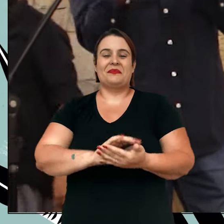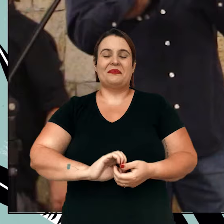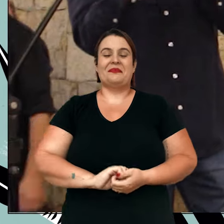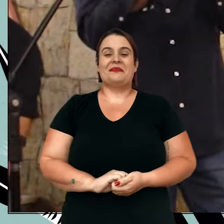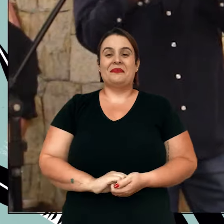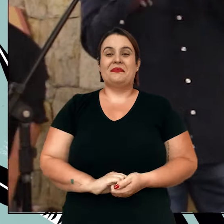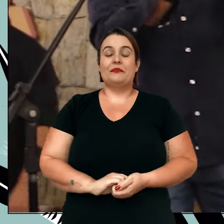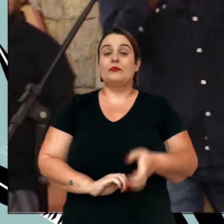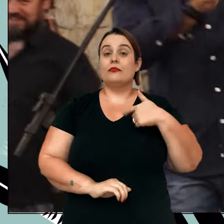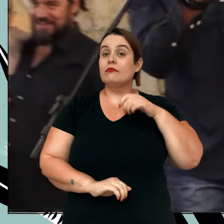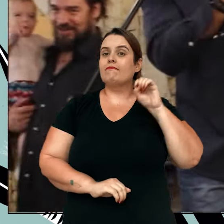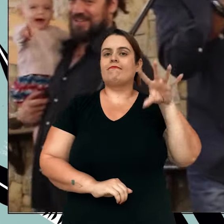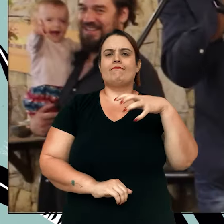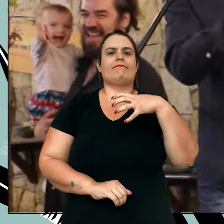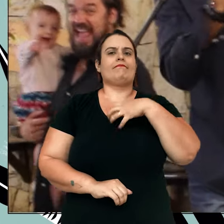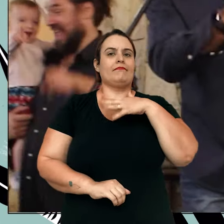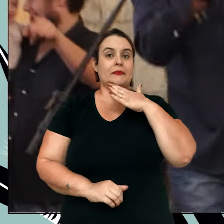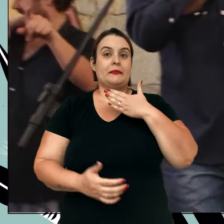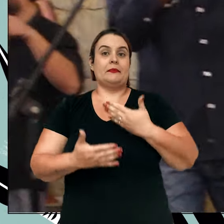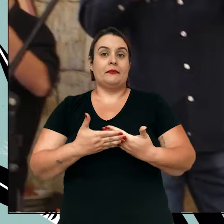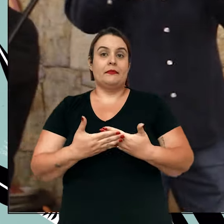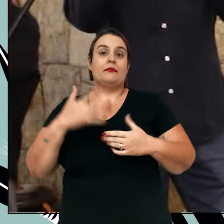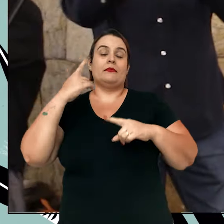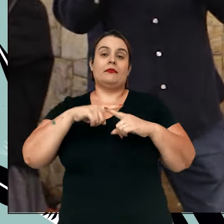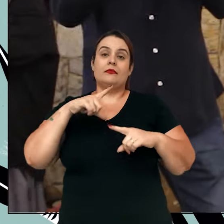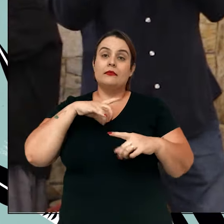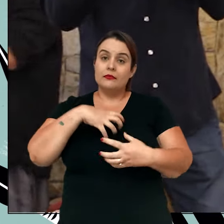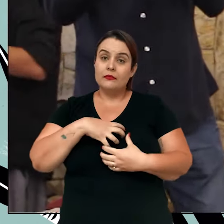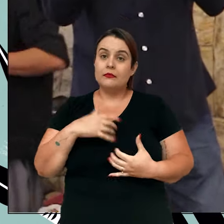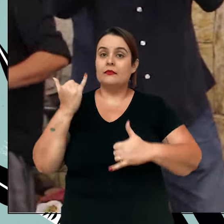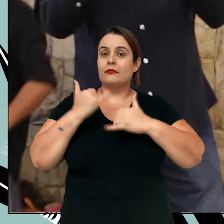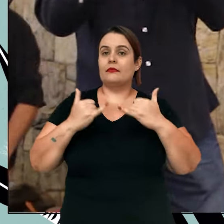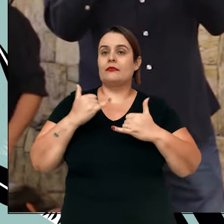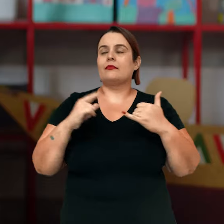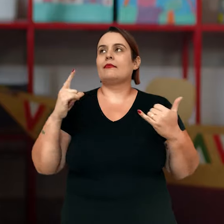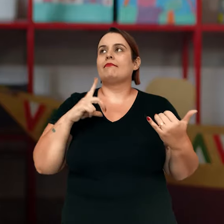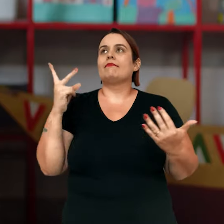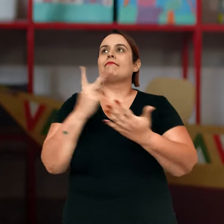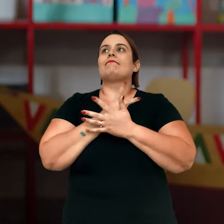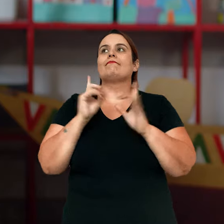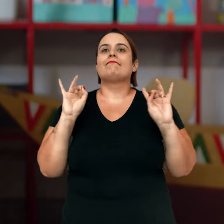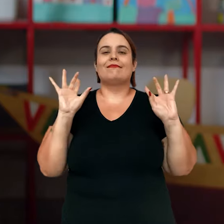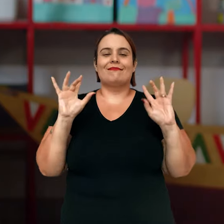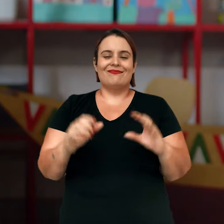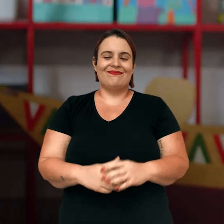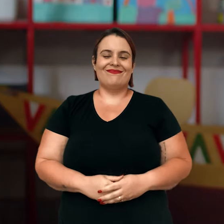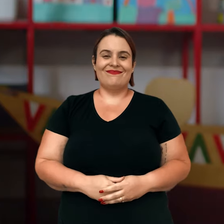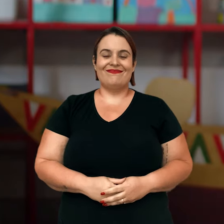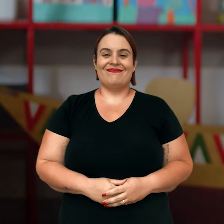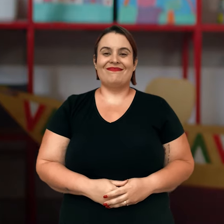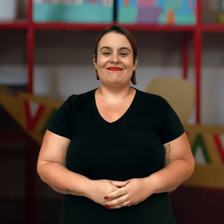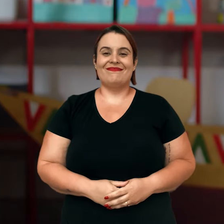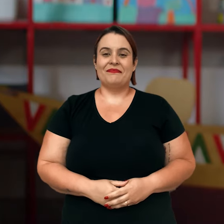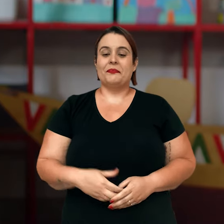Juazeiro. Eu saí de lá muito impactada, né? Que é quando dá aquela sensação que teve um acontecimento